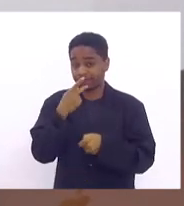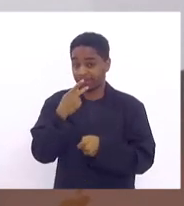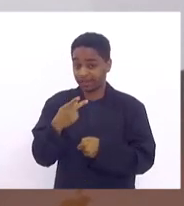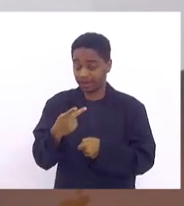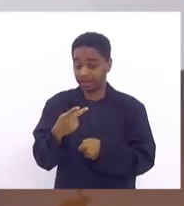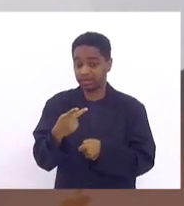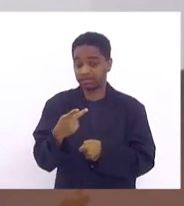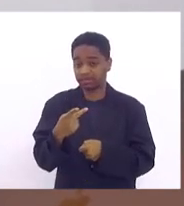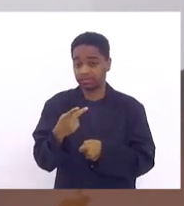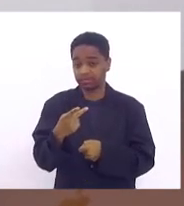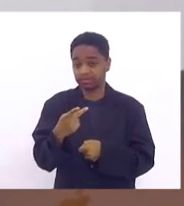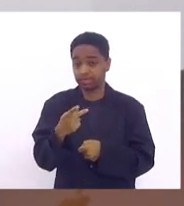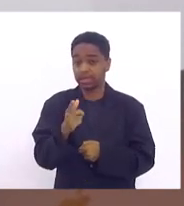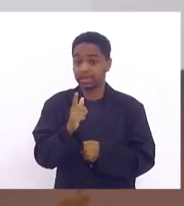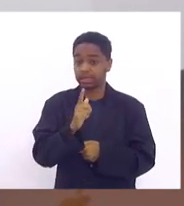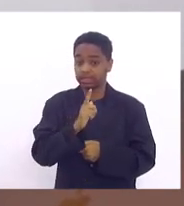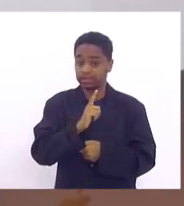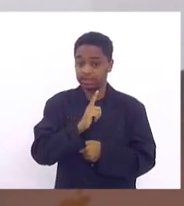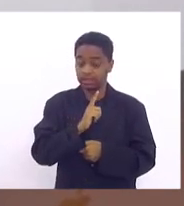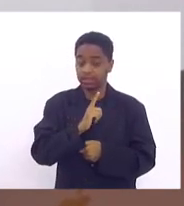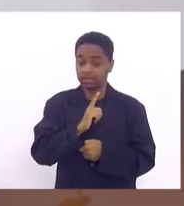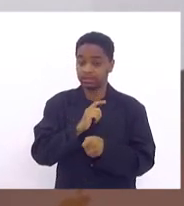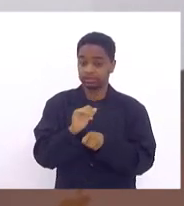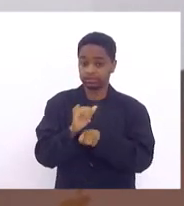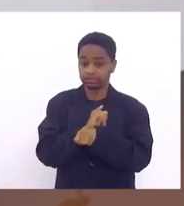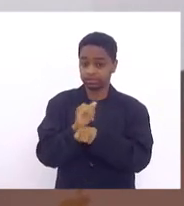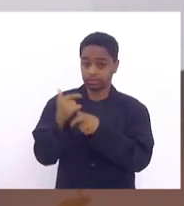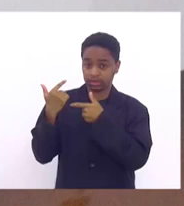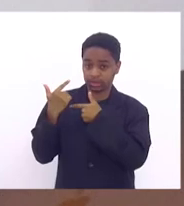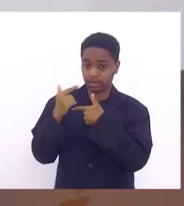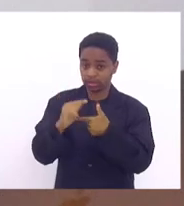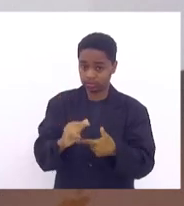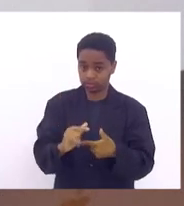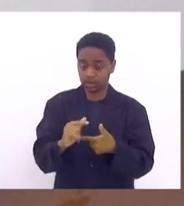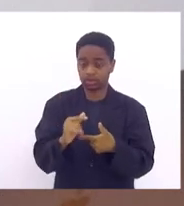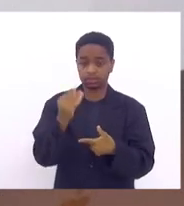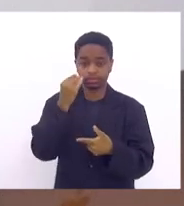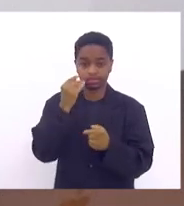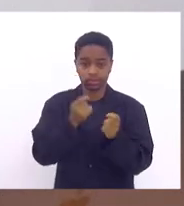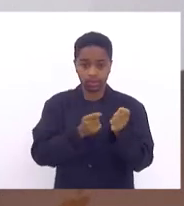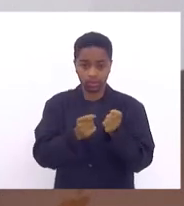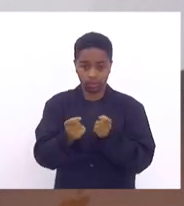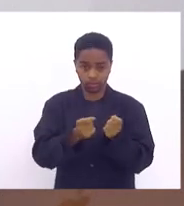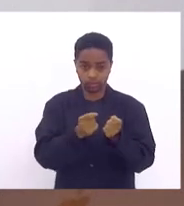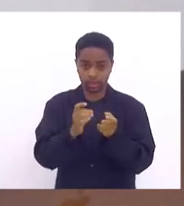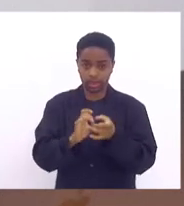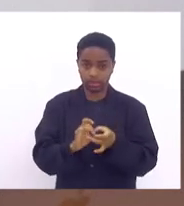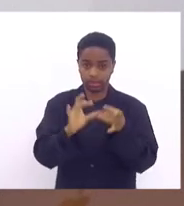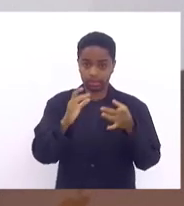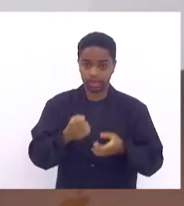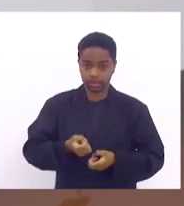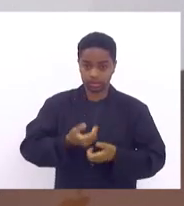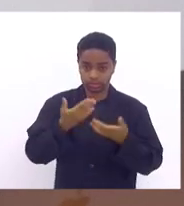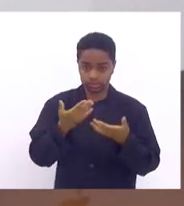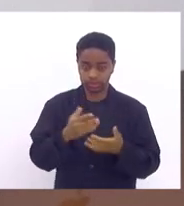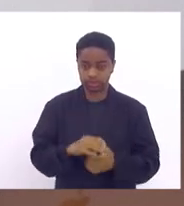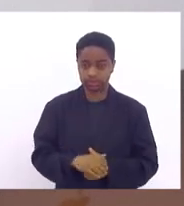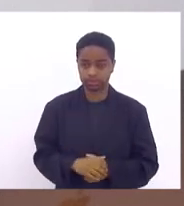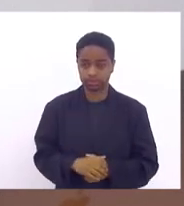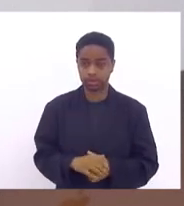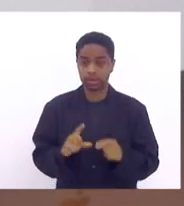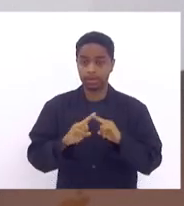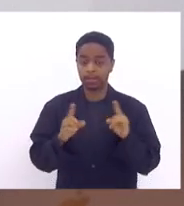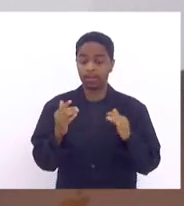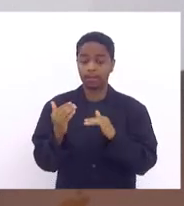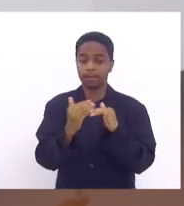existem mecanismos tradicionais para esse tipo de Cont controle né da liberdade de expressão cujo padrão é